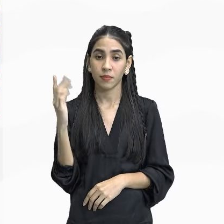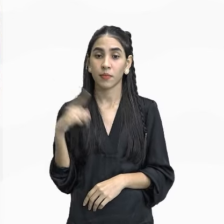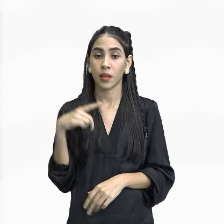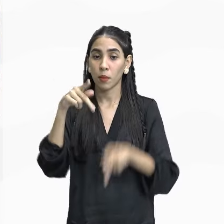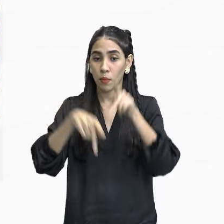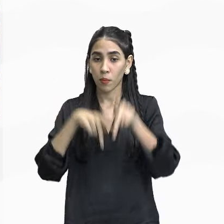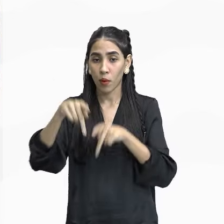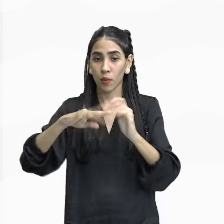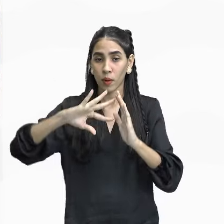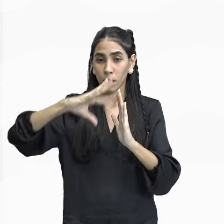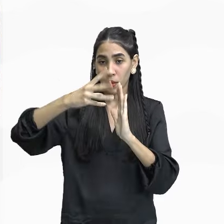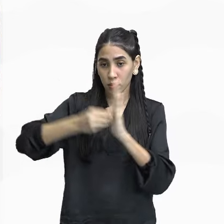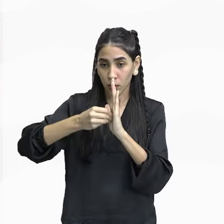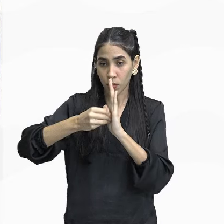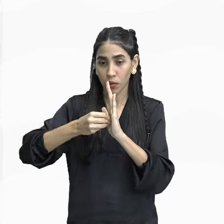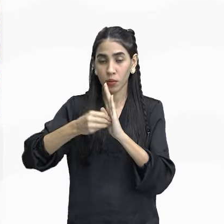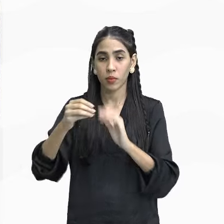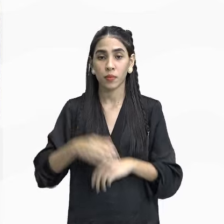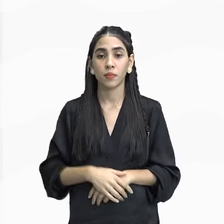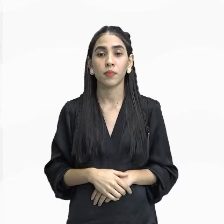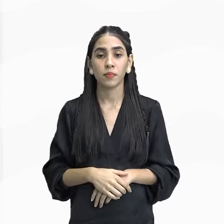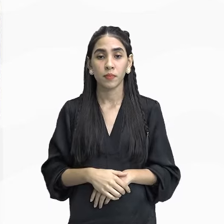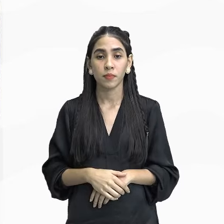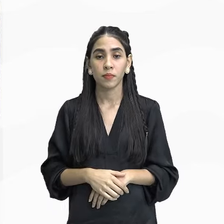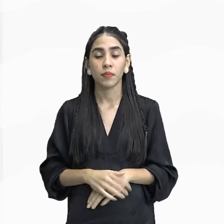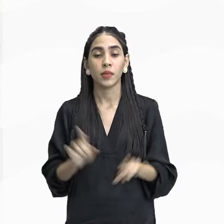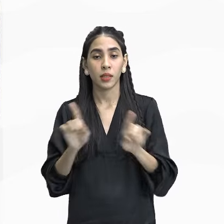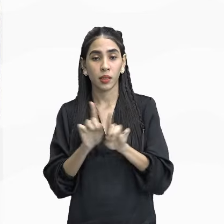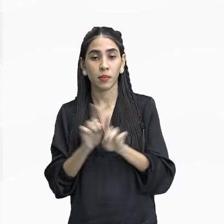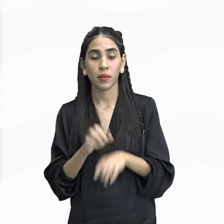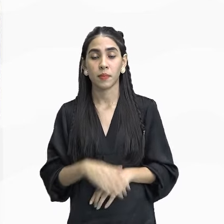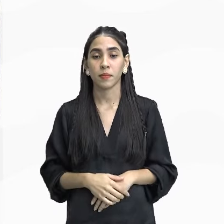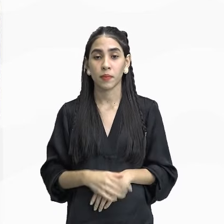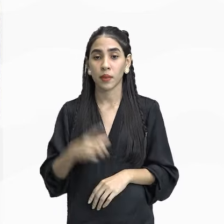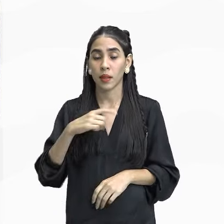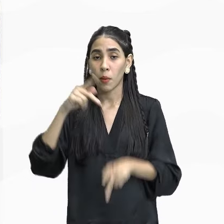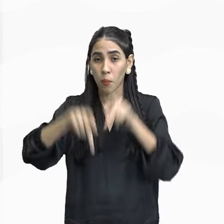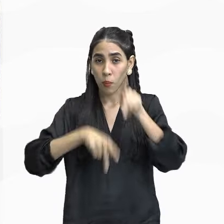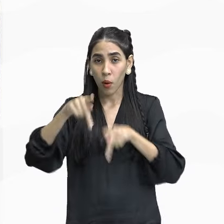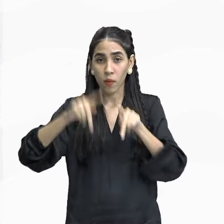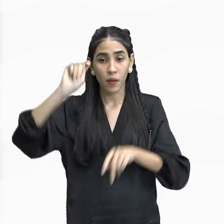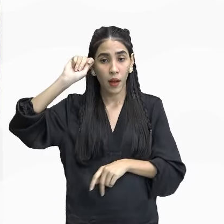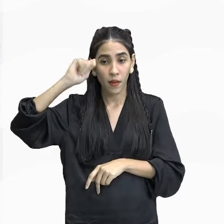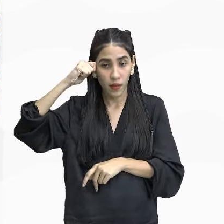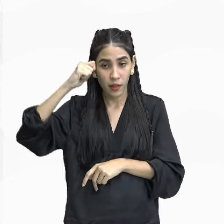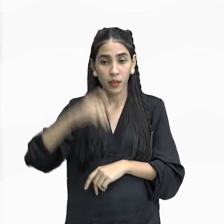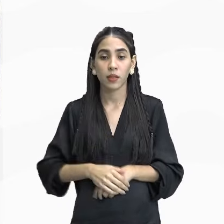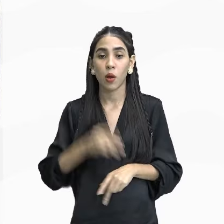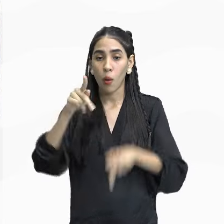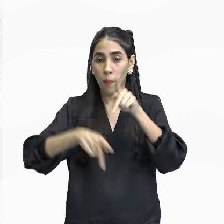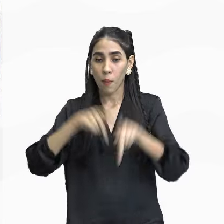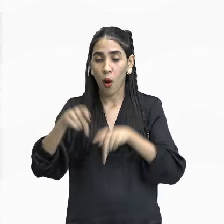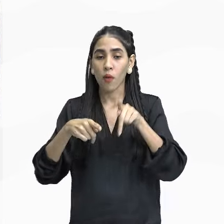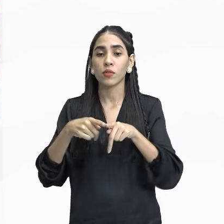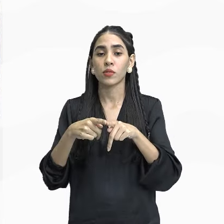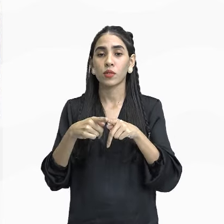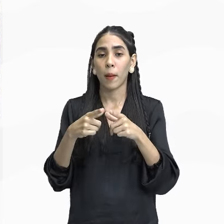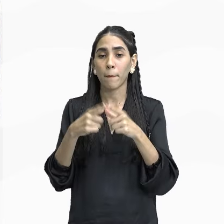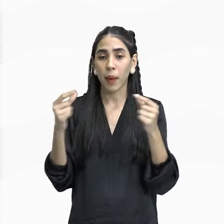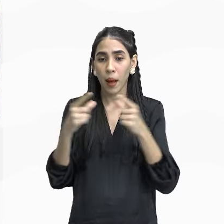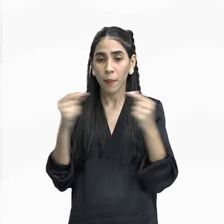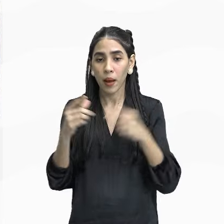povos amazônidas, que são os povos originários, temos aí os povos africanos, os povos asiáticos